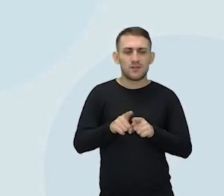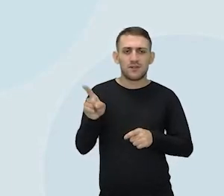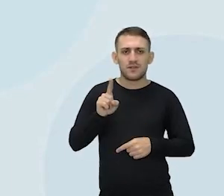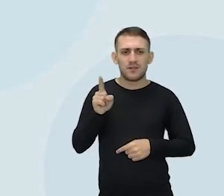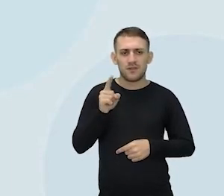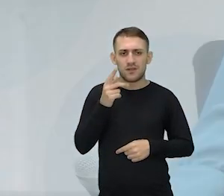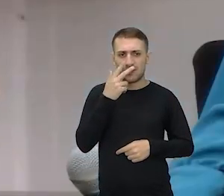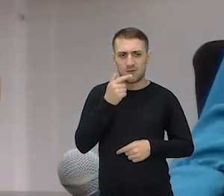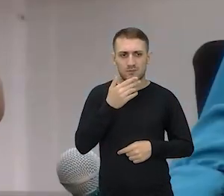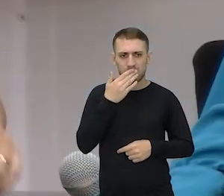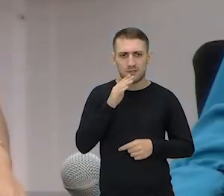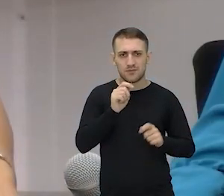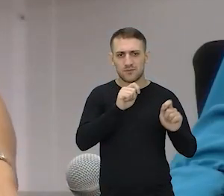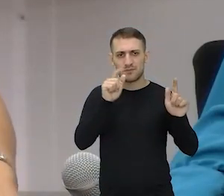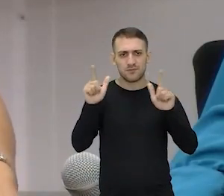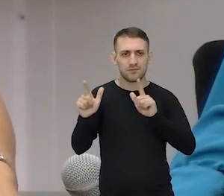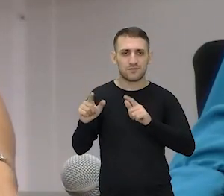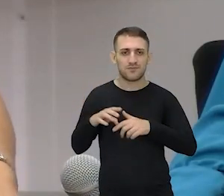Eu que pedi para passar antes.